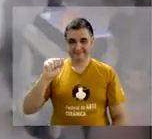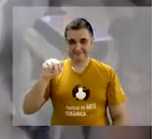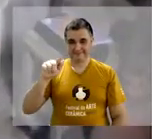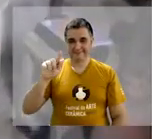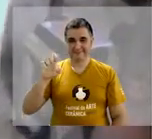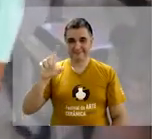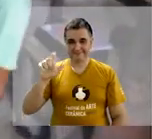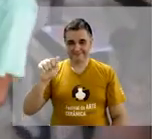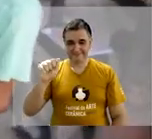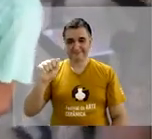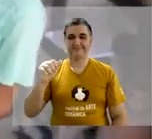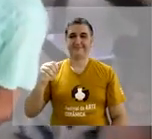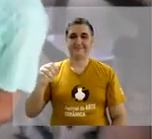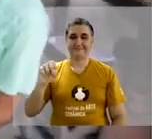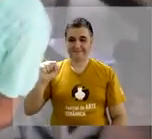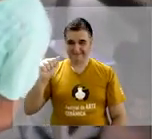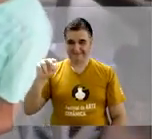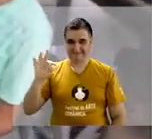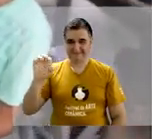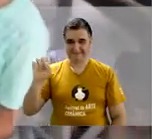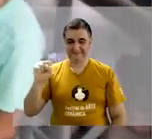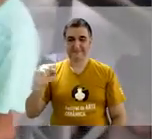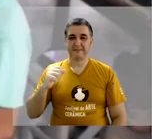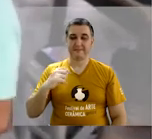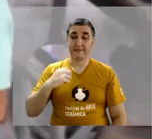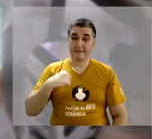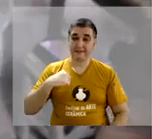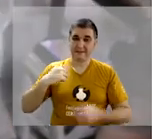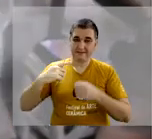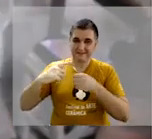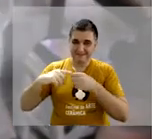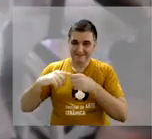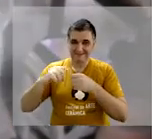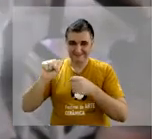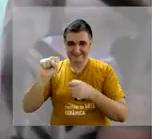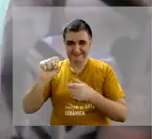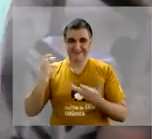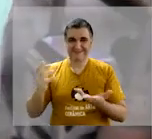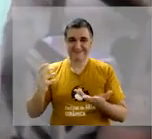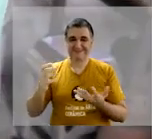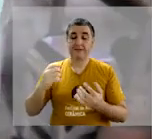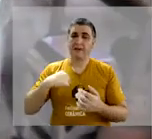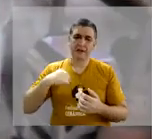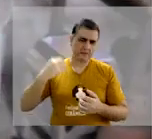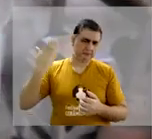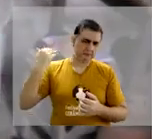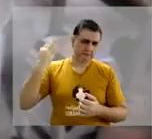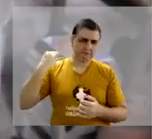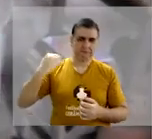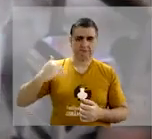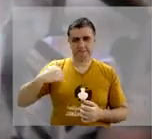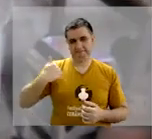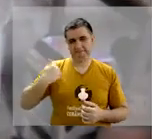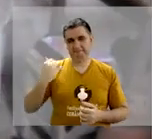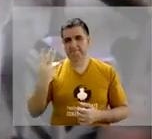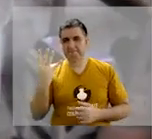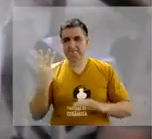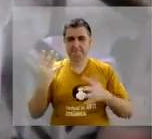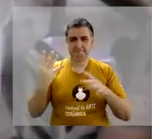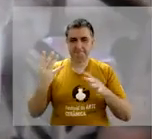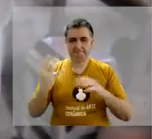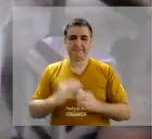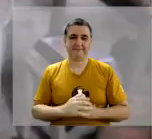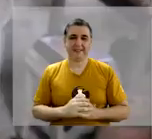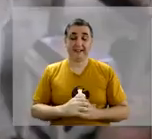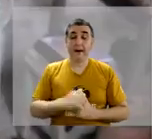Sandra Martins do Santo. Eu estou falando aqui da cidade de Goiás. Eu tinha o quê? Uns 4 anos, praticamente como se diz,